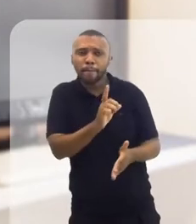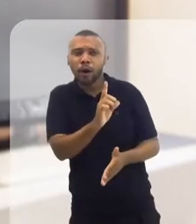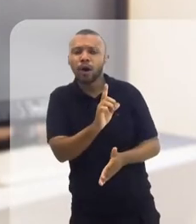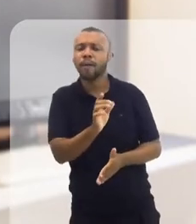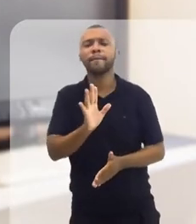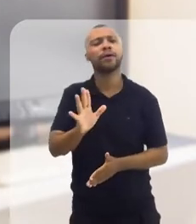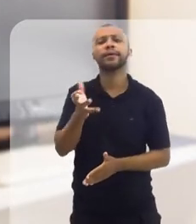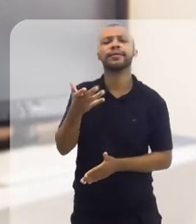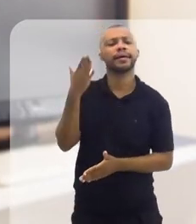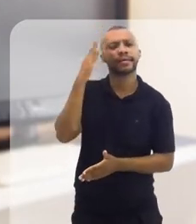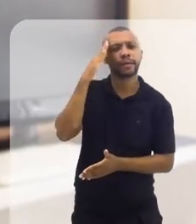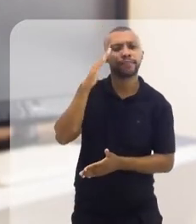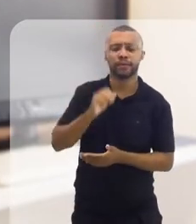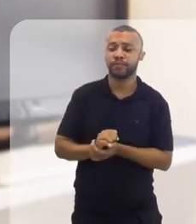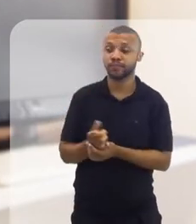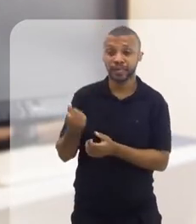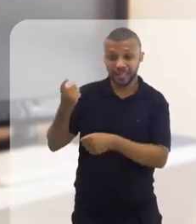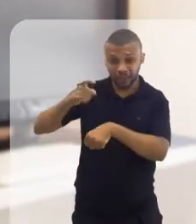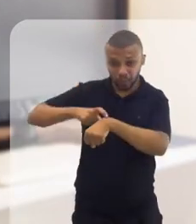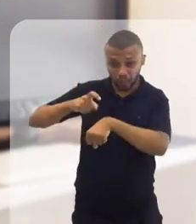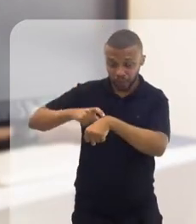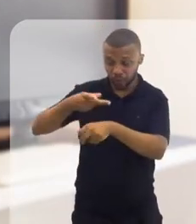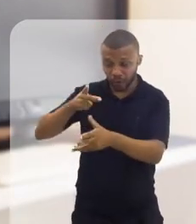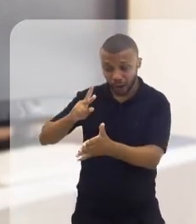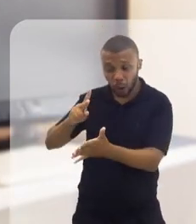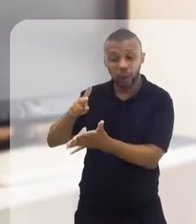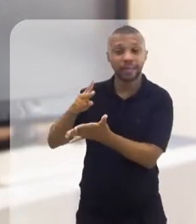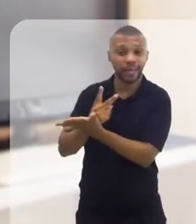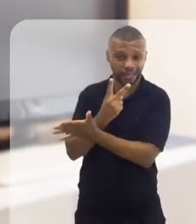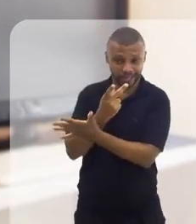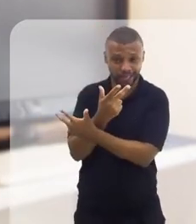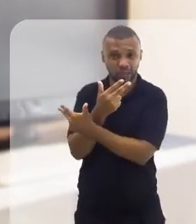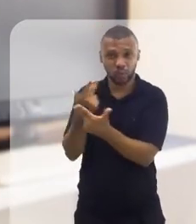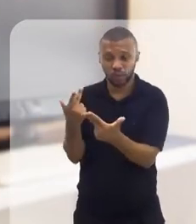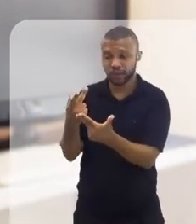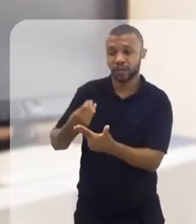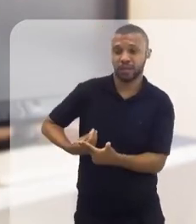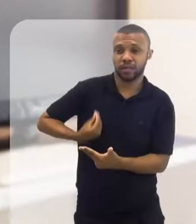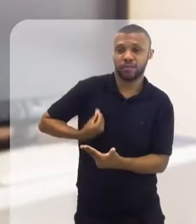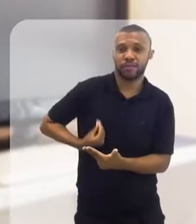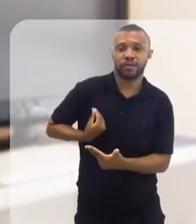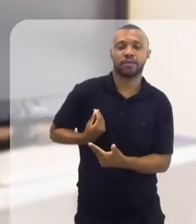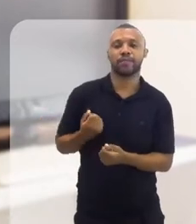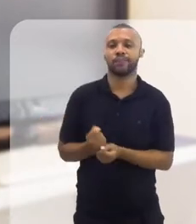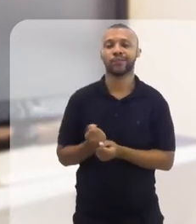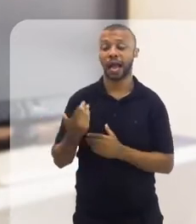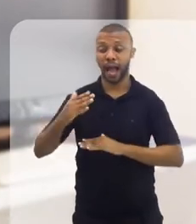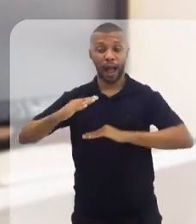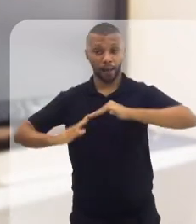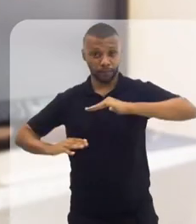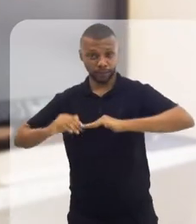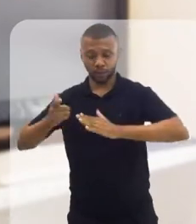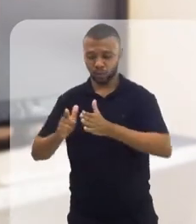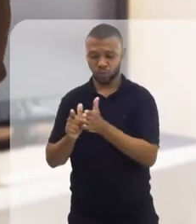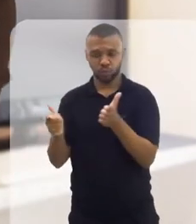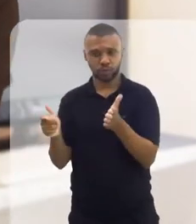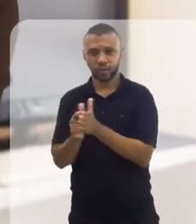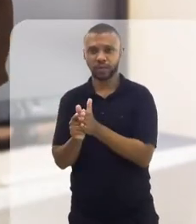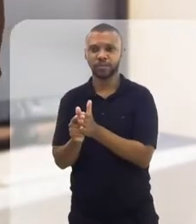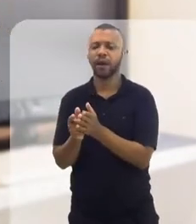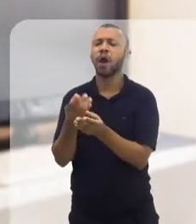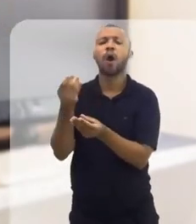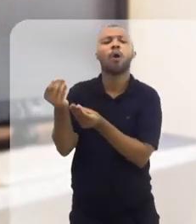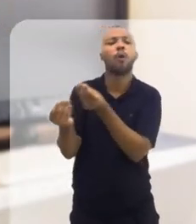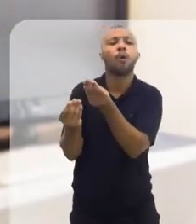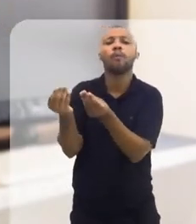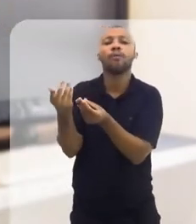queria saber de você, quando isso tudo começa a acontecer na sua vida, como é que fica a profissão, o jornalismo, e como é que